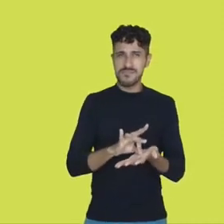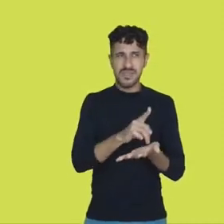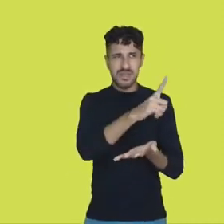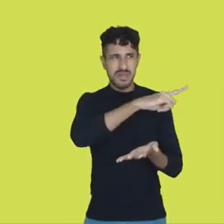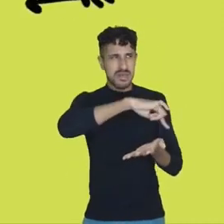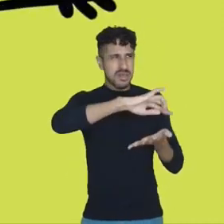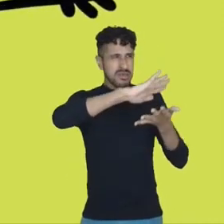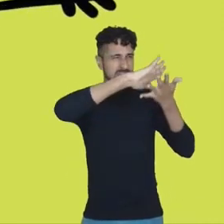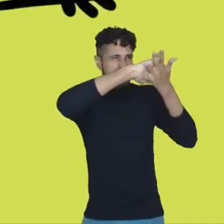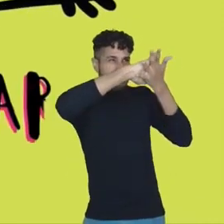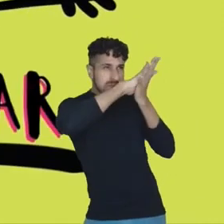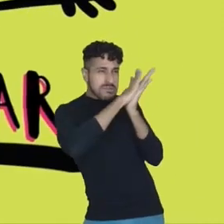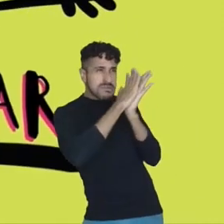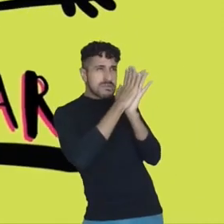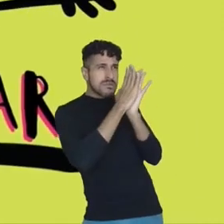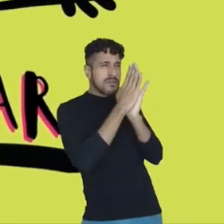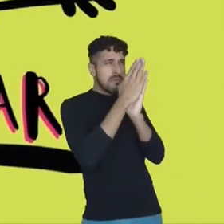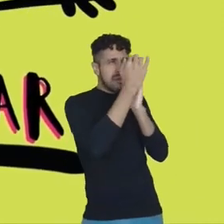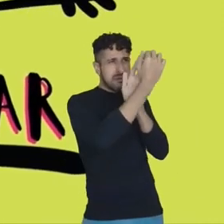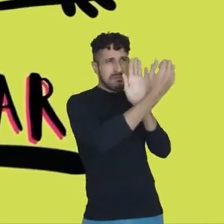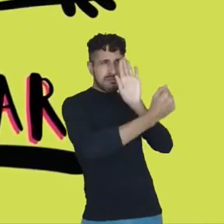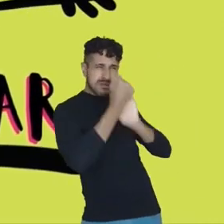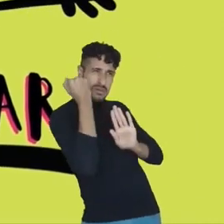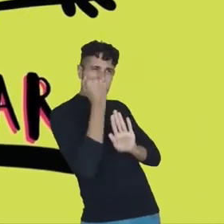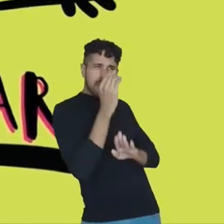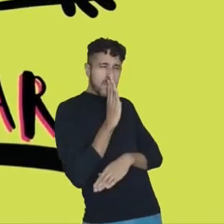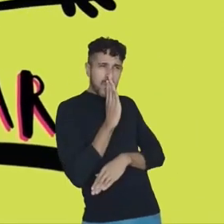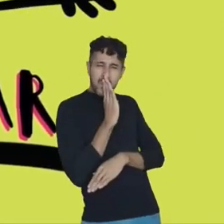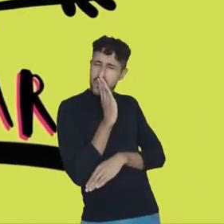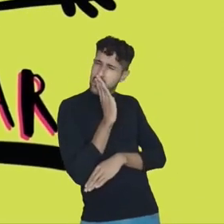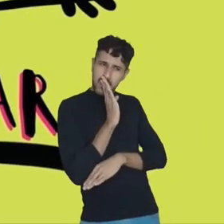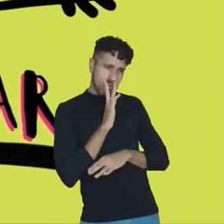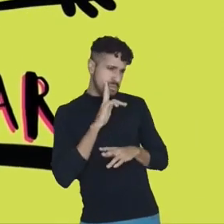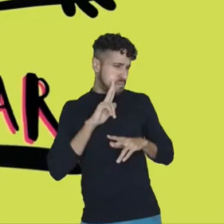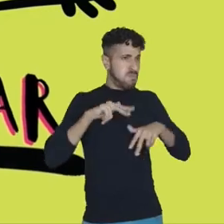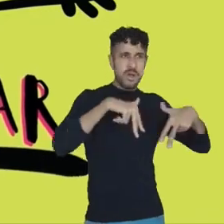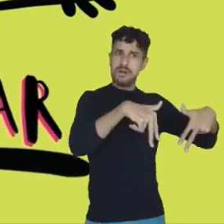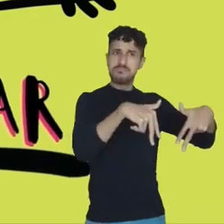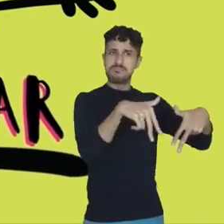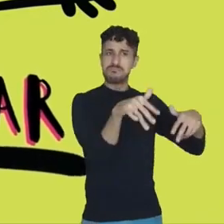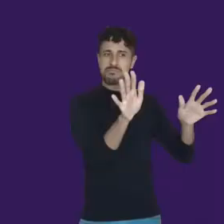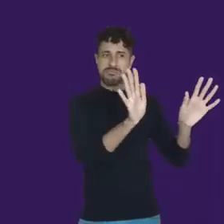Não vão mais conseguir me anular, me calar.